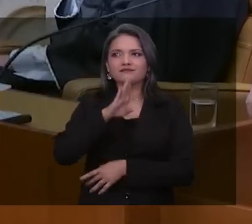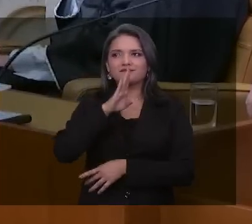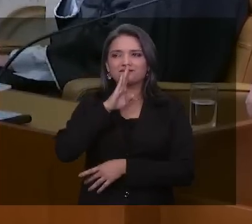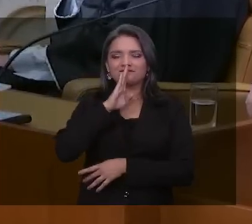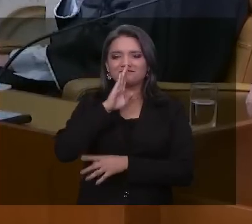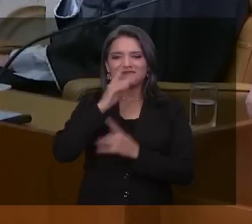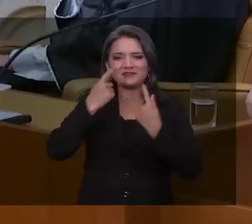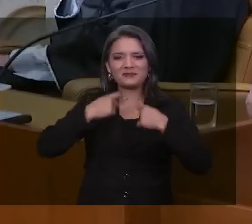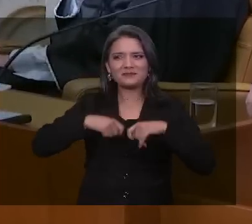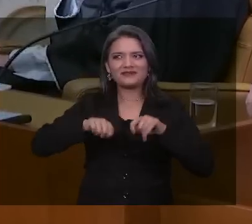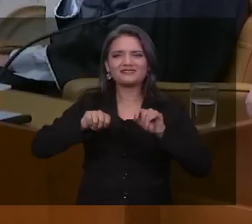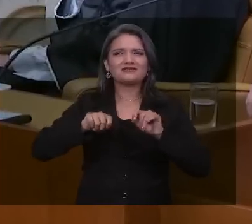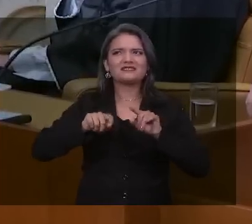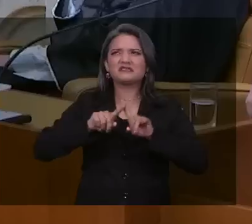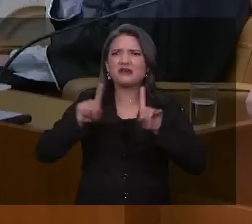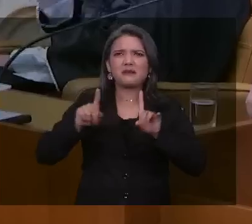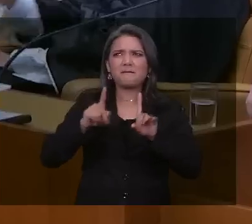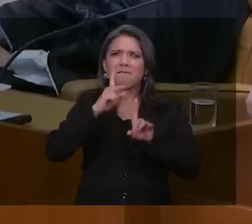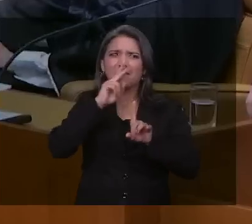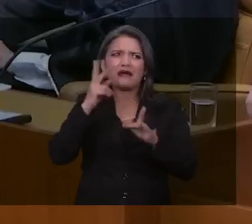nada aconteceu.